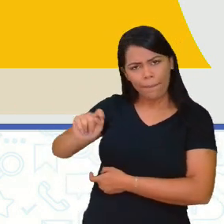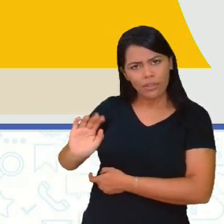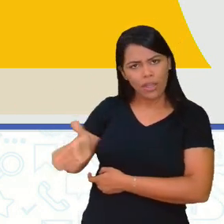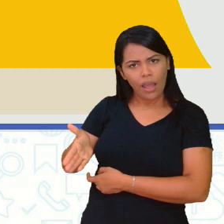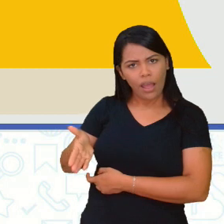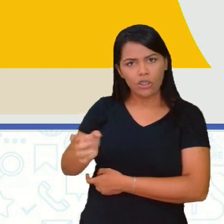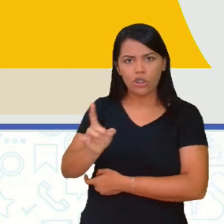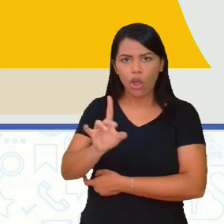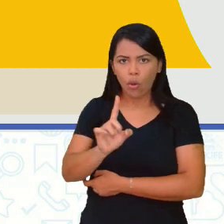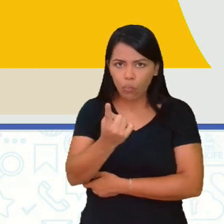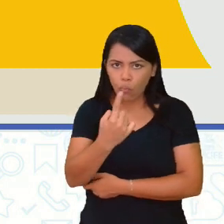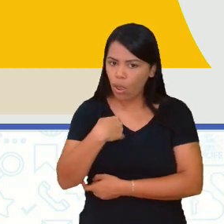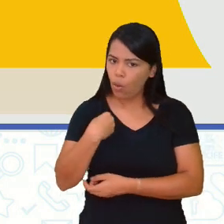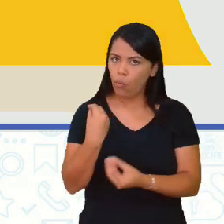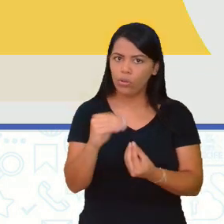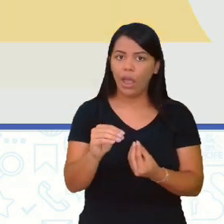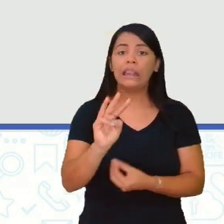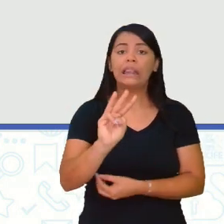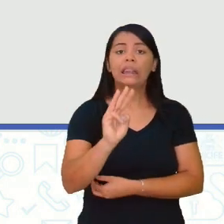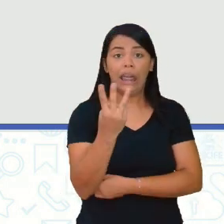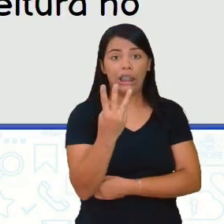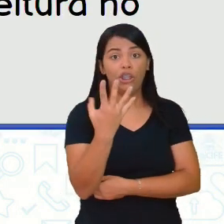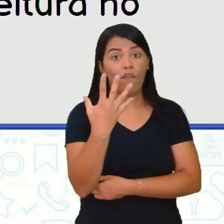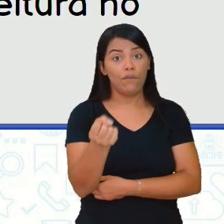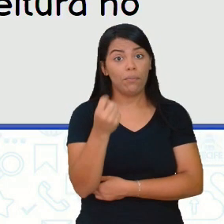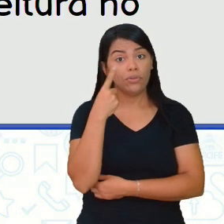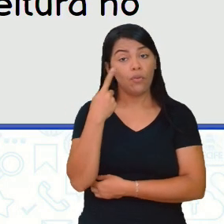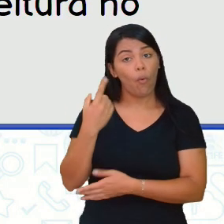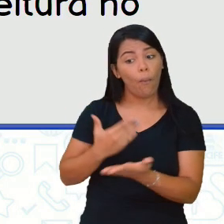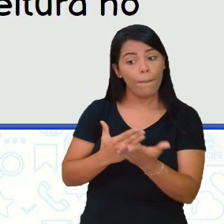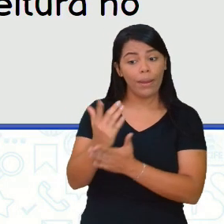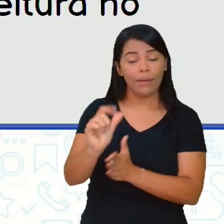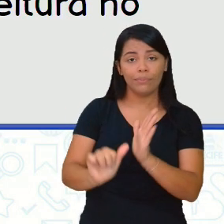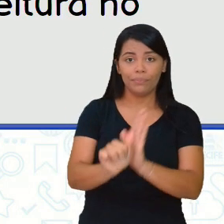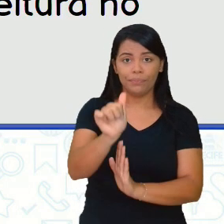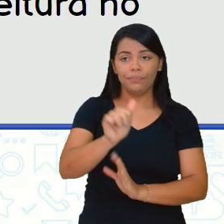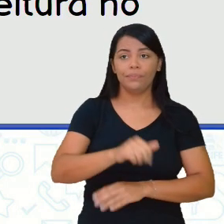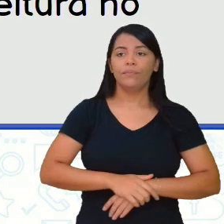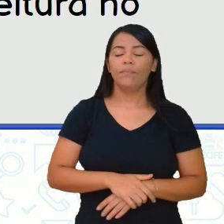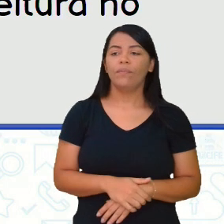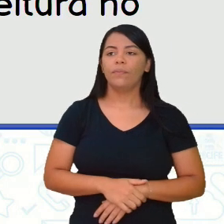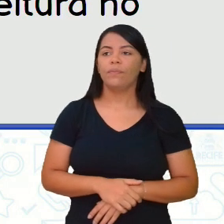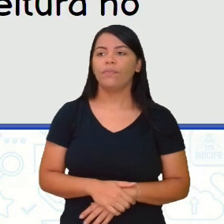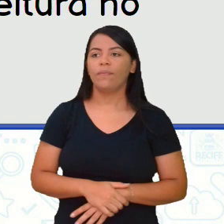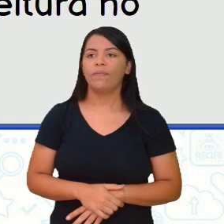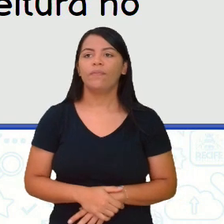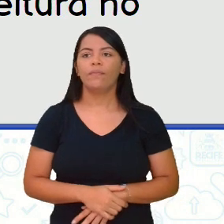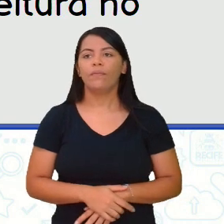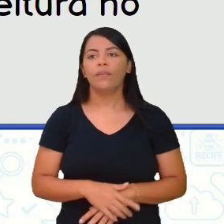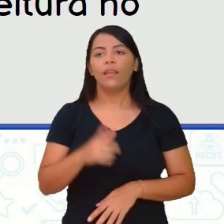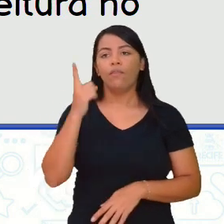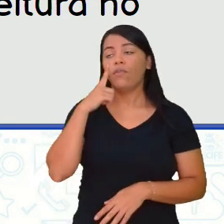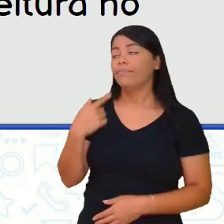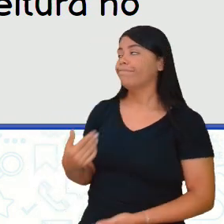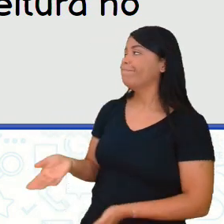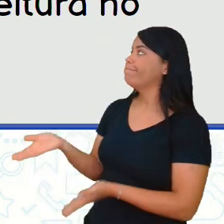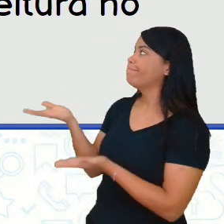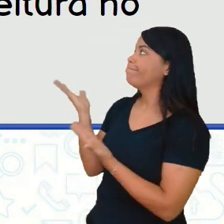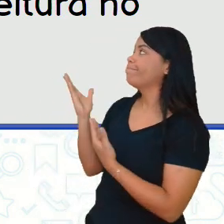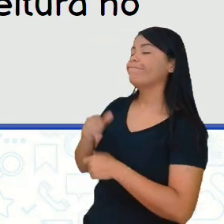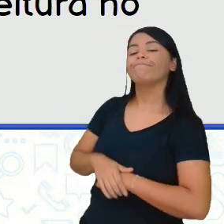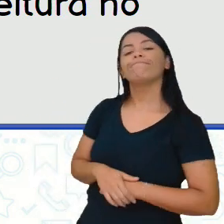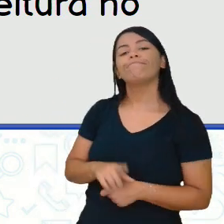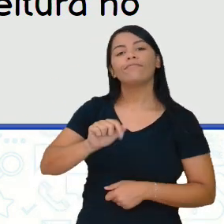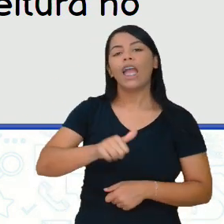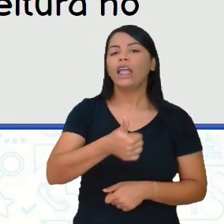deixei 3. Vamos lá? Vamos começar pelo primeiro. Essa é a questão. É a